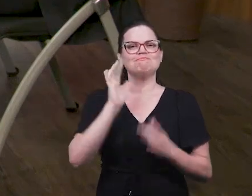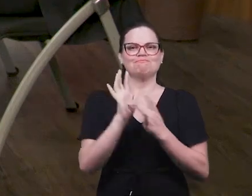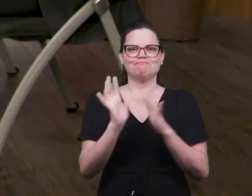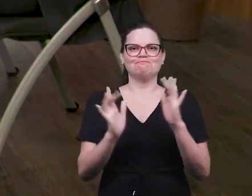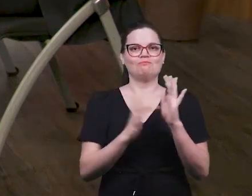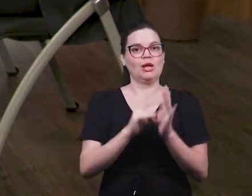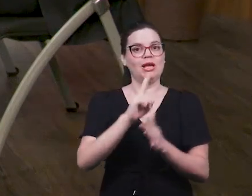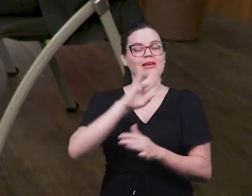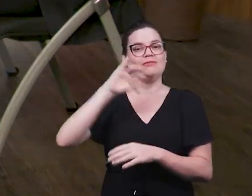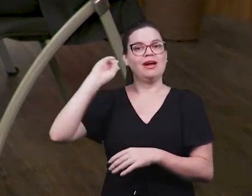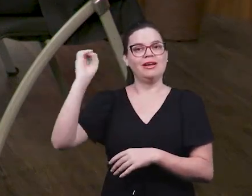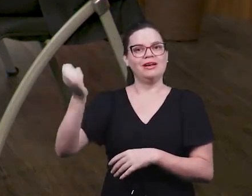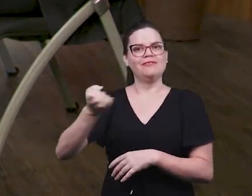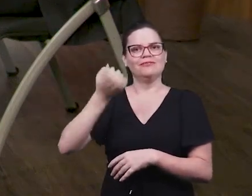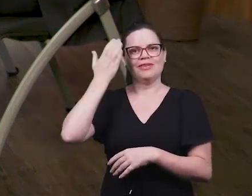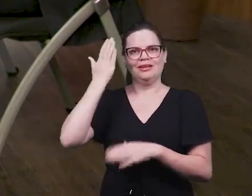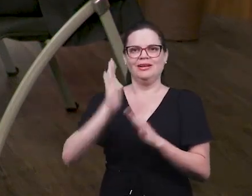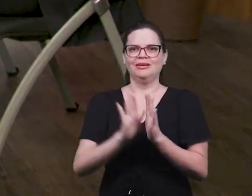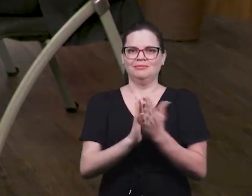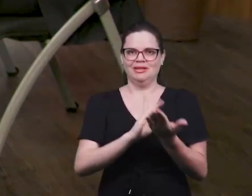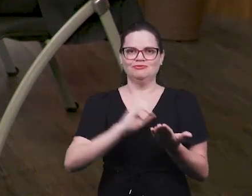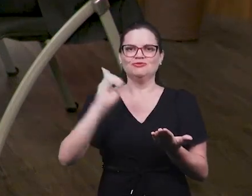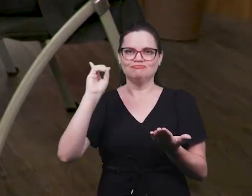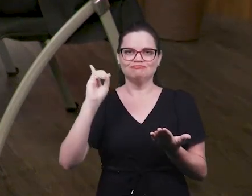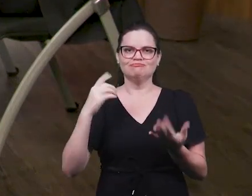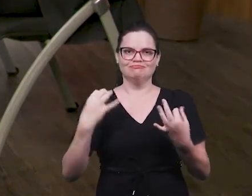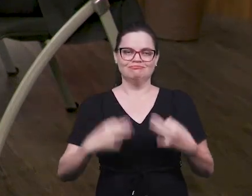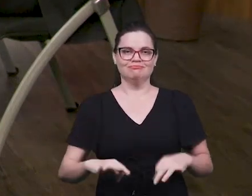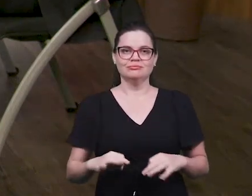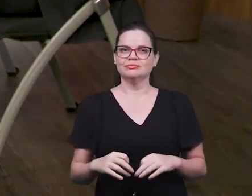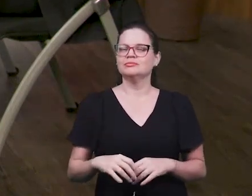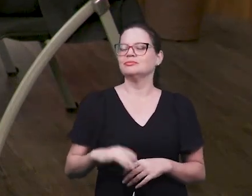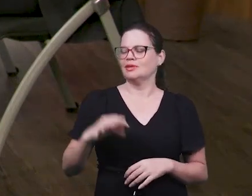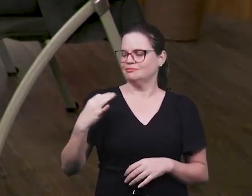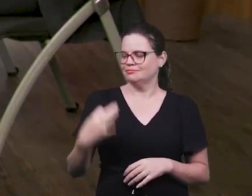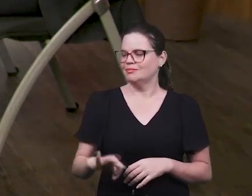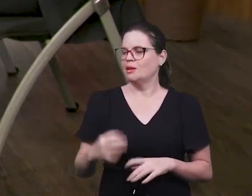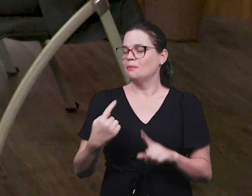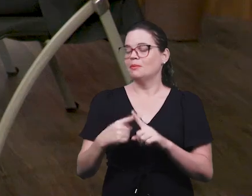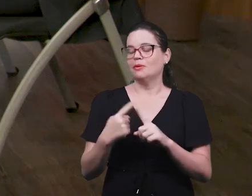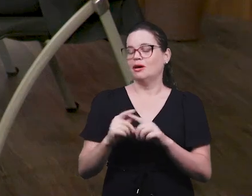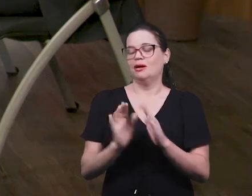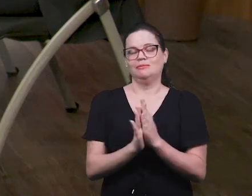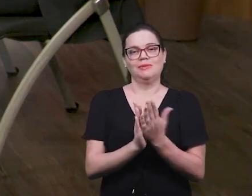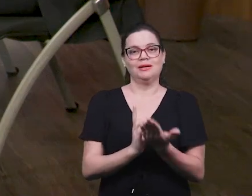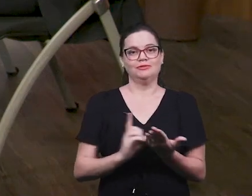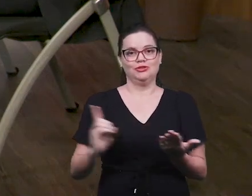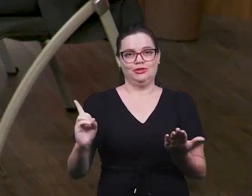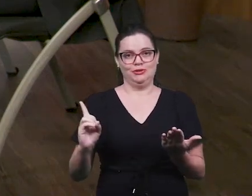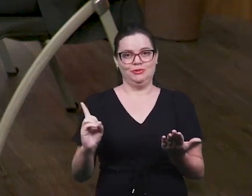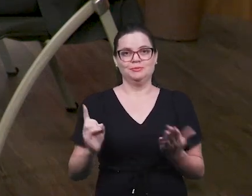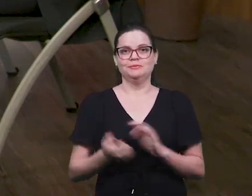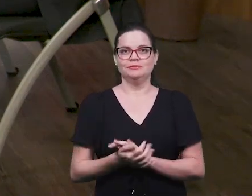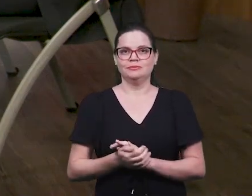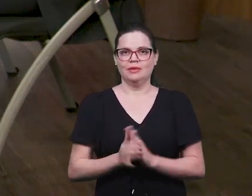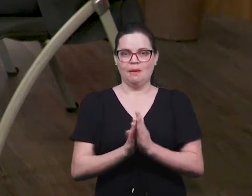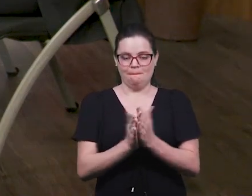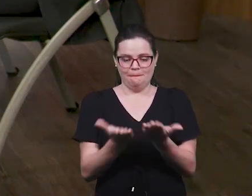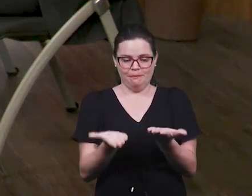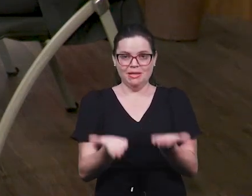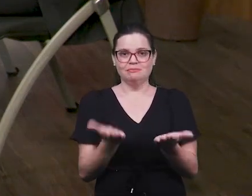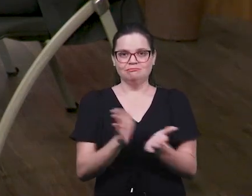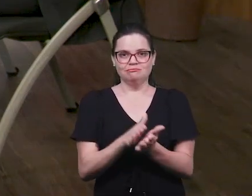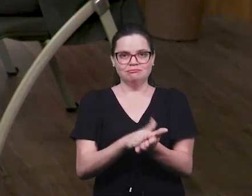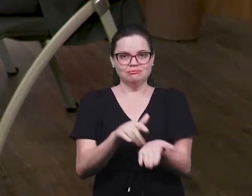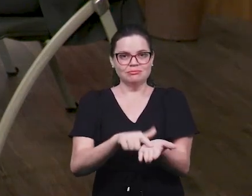vai dar vida à palavra, não é isso? Exatamente, porque a palavra, né, vamos dizer assim, aqui a física, né, a